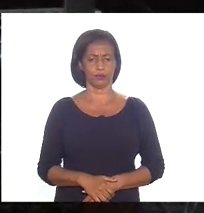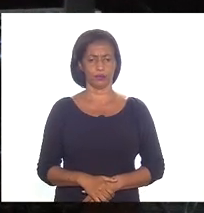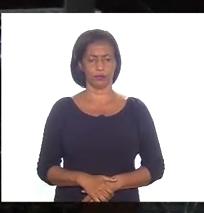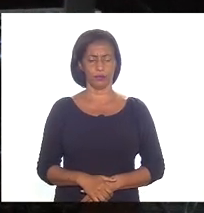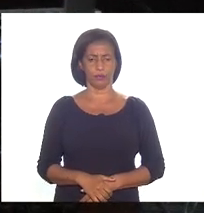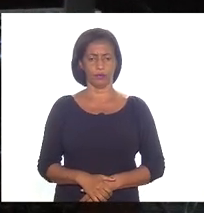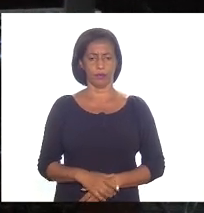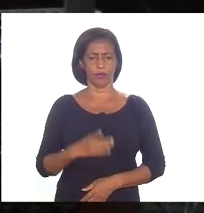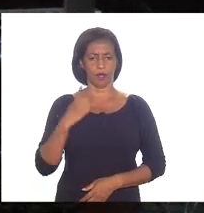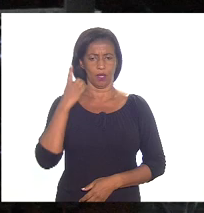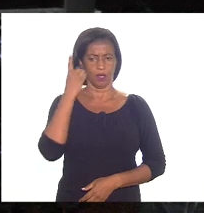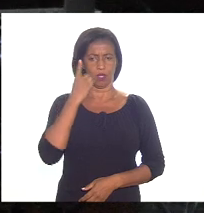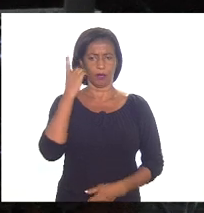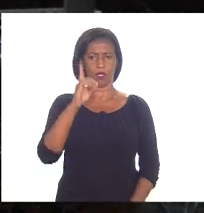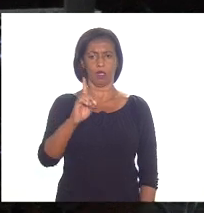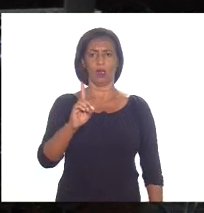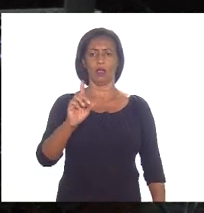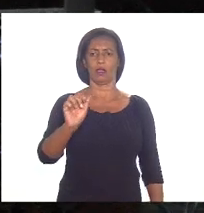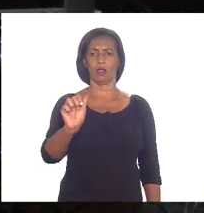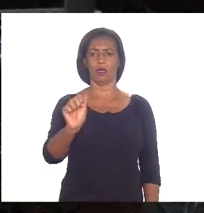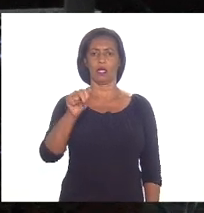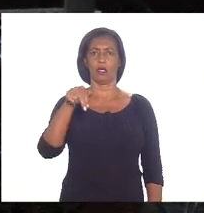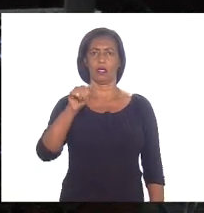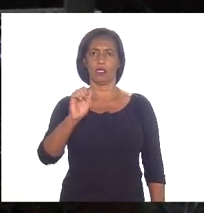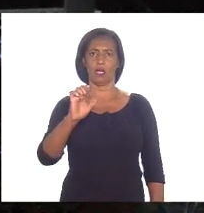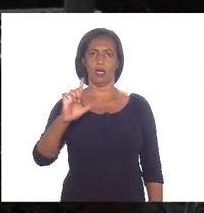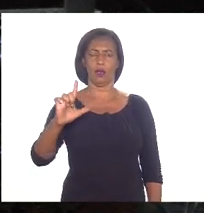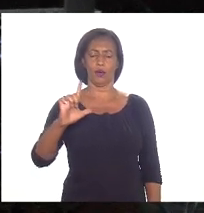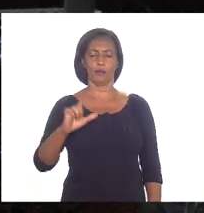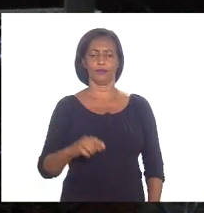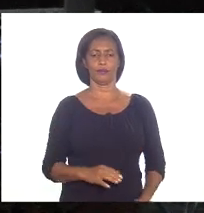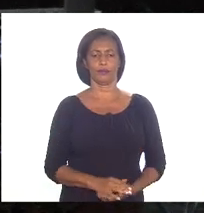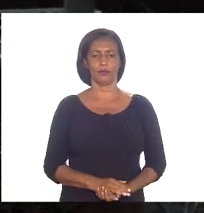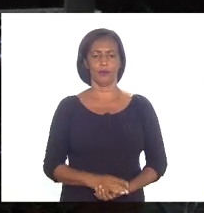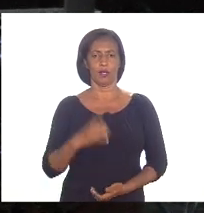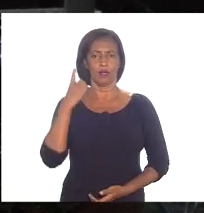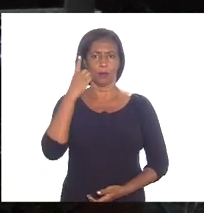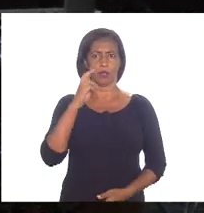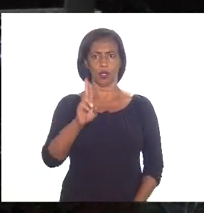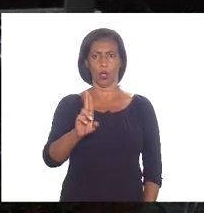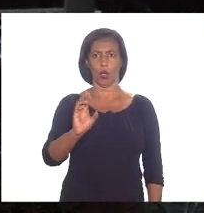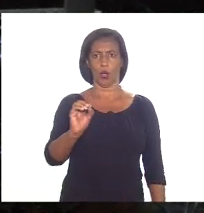Deputado Daniel Librelon. Deputado Rodrigo Amorim.